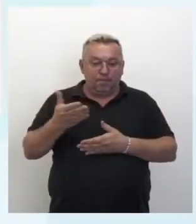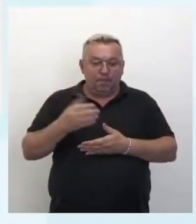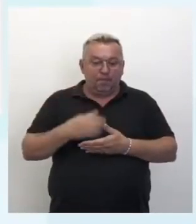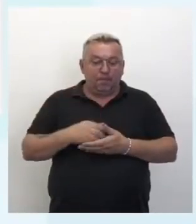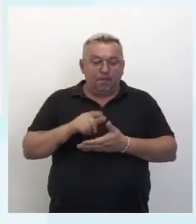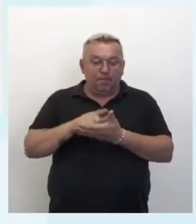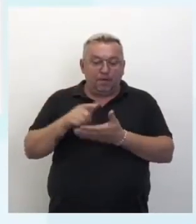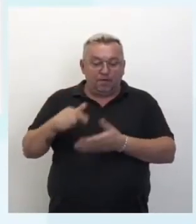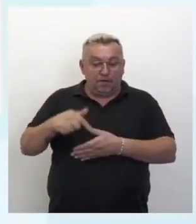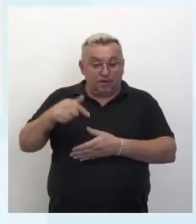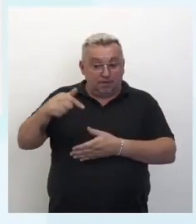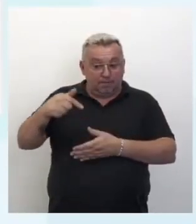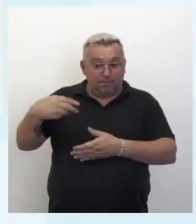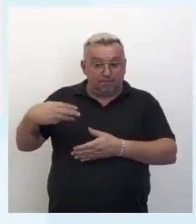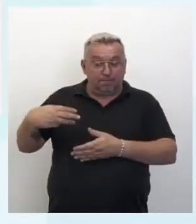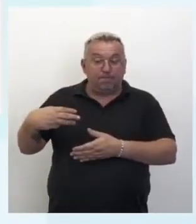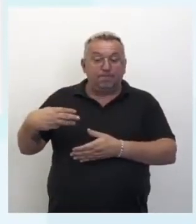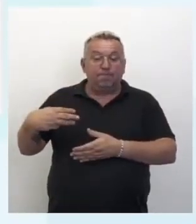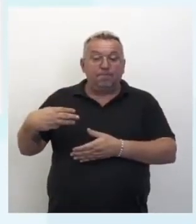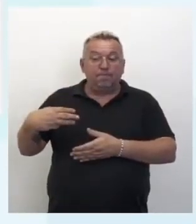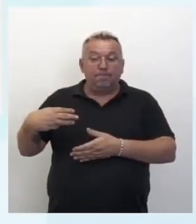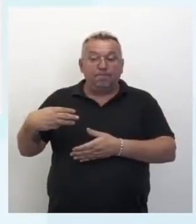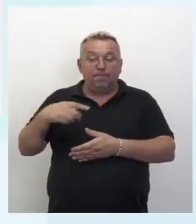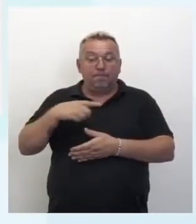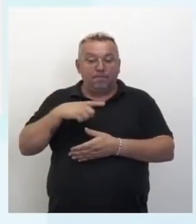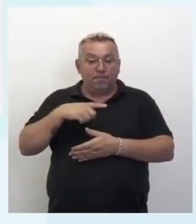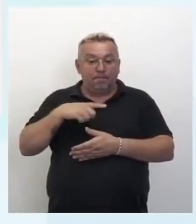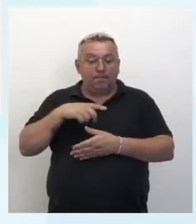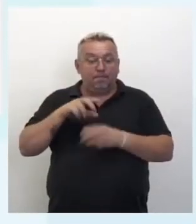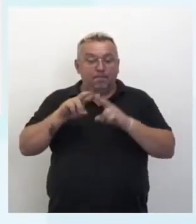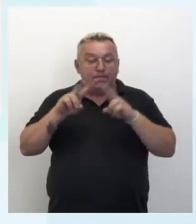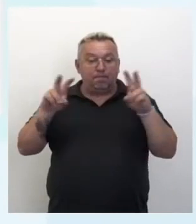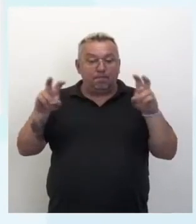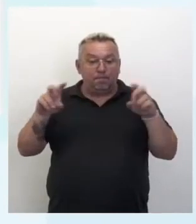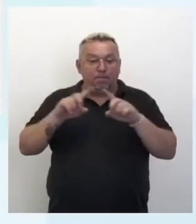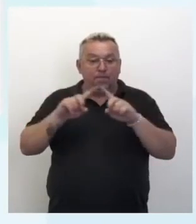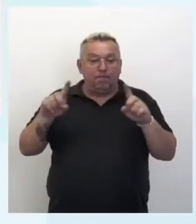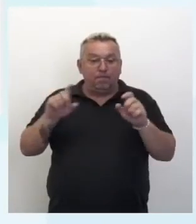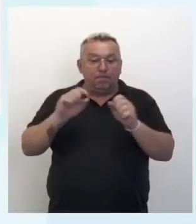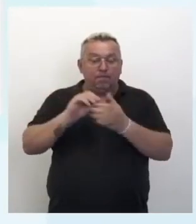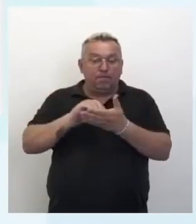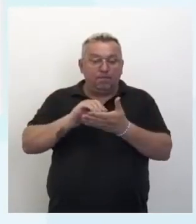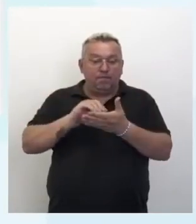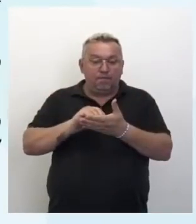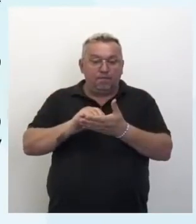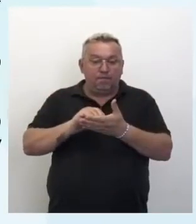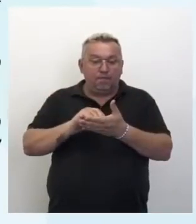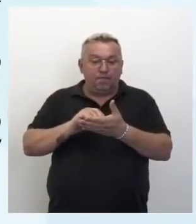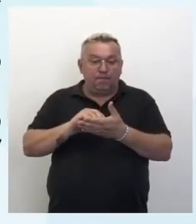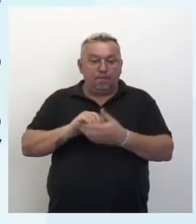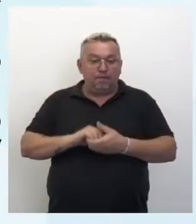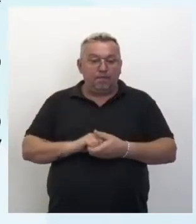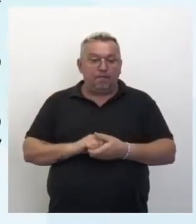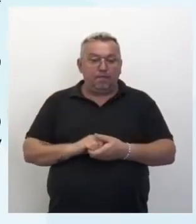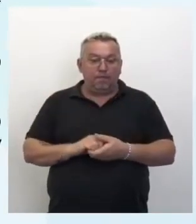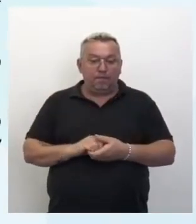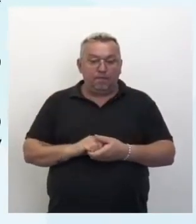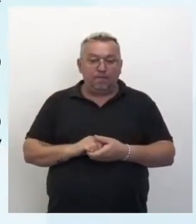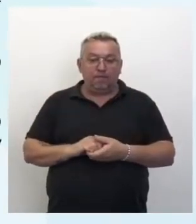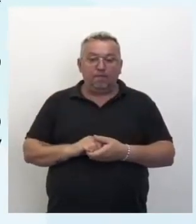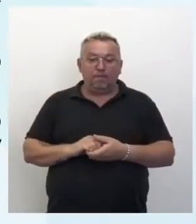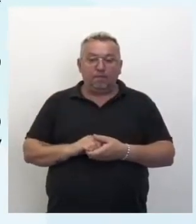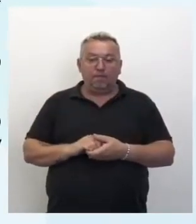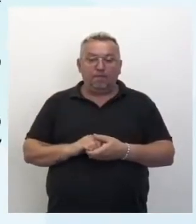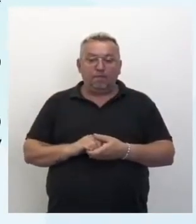aparecendo em inglês aqui. Está na página 73 da apostila. Então, você tem essas frases. Nessas frases estão faltando alguma aqui. Vamos deixar um pouquinho maior para vocês lerem. Aqui, muito